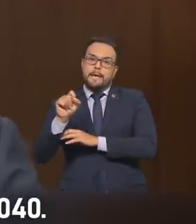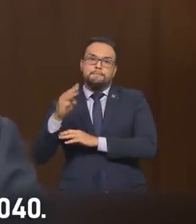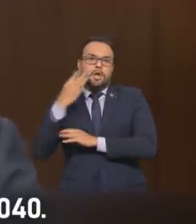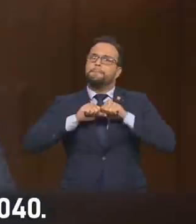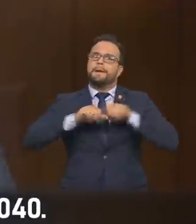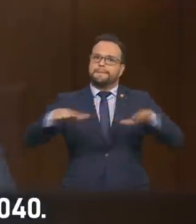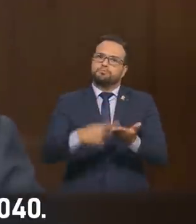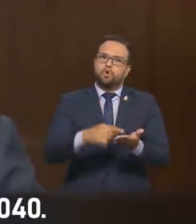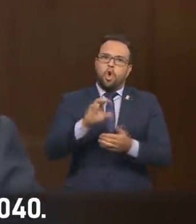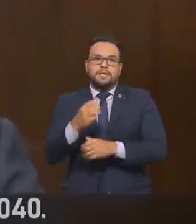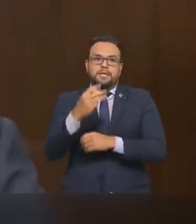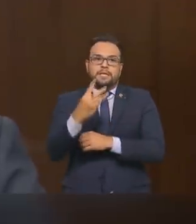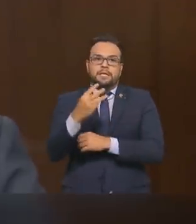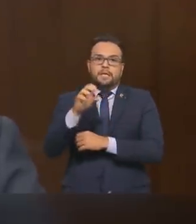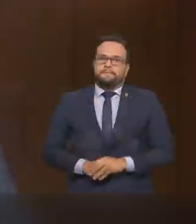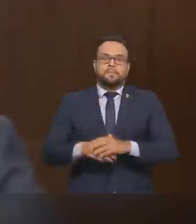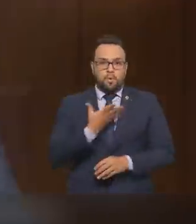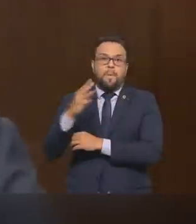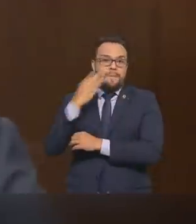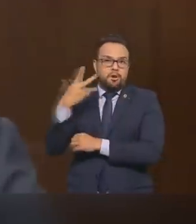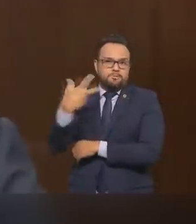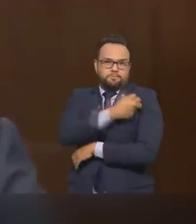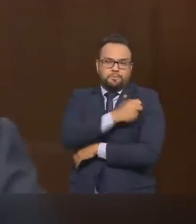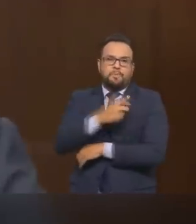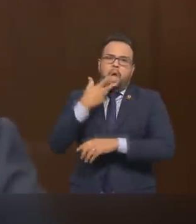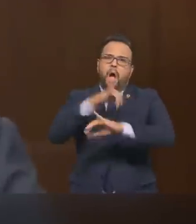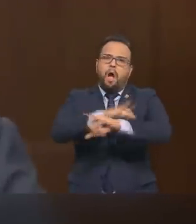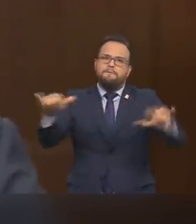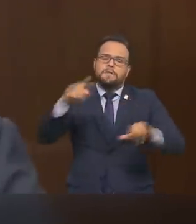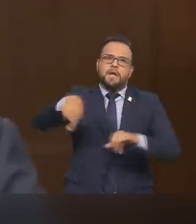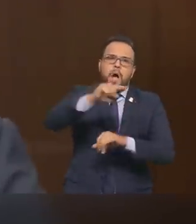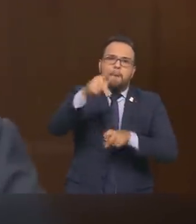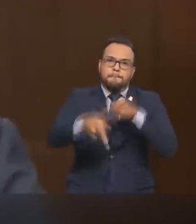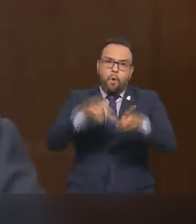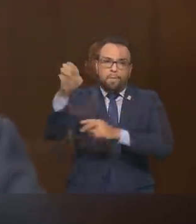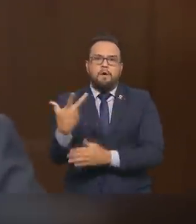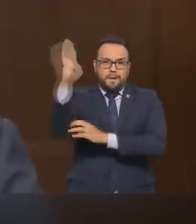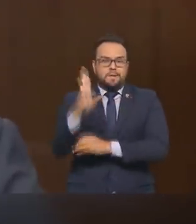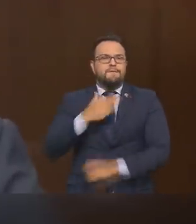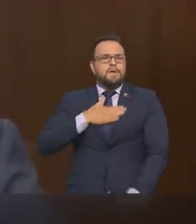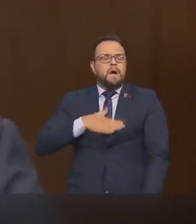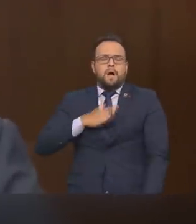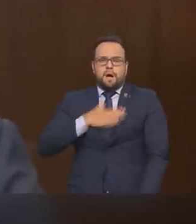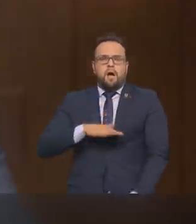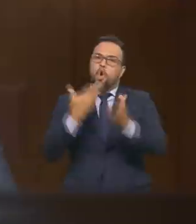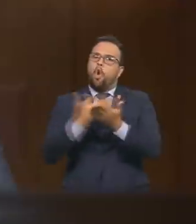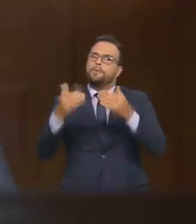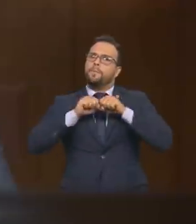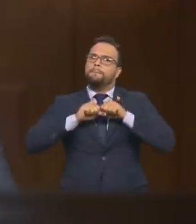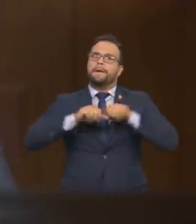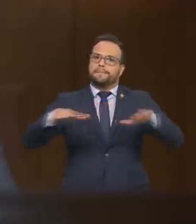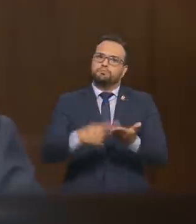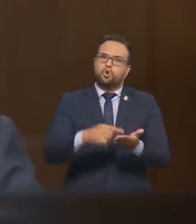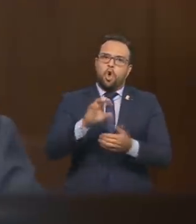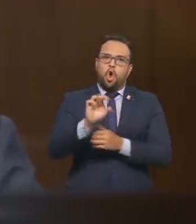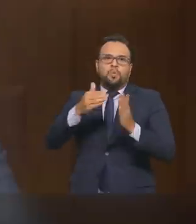até setembro de 2040. Quero assustar o povo brasileiro e afirmar que as vacinas não estão garantidas. Em julho